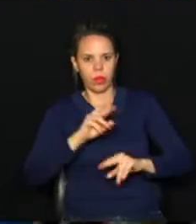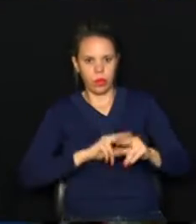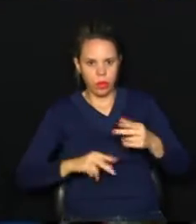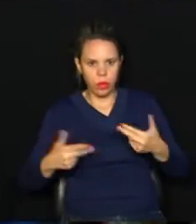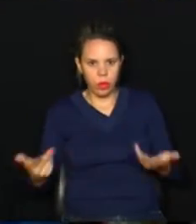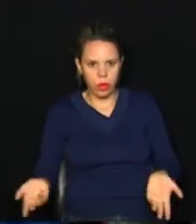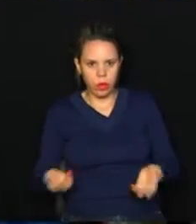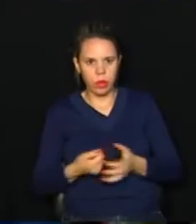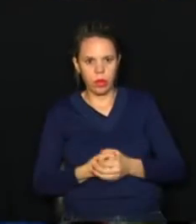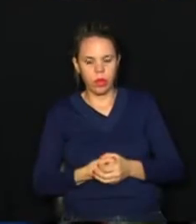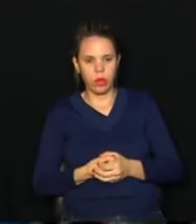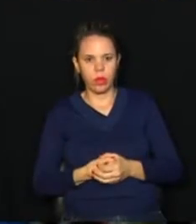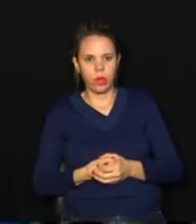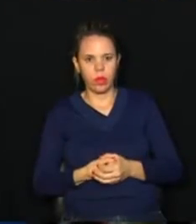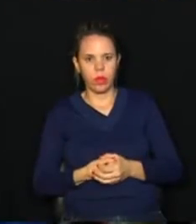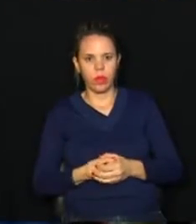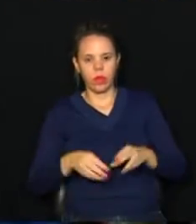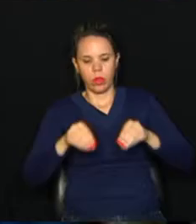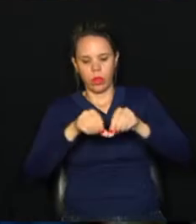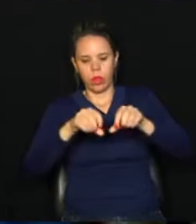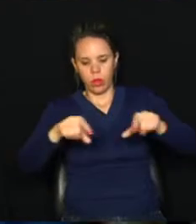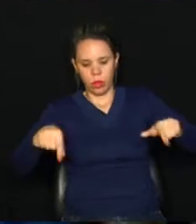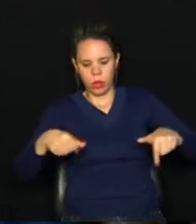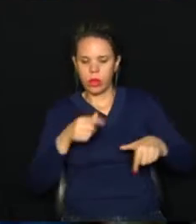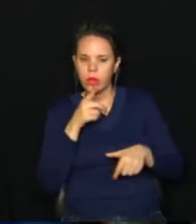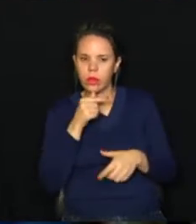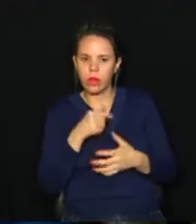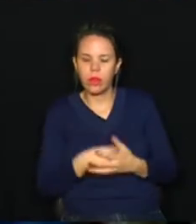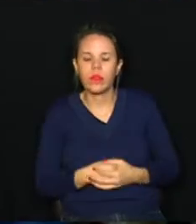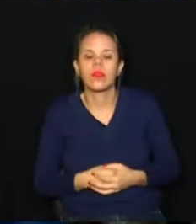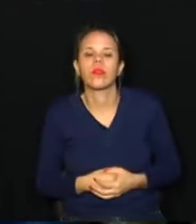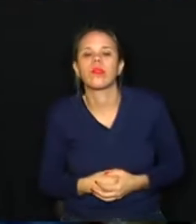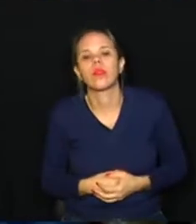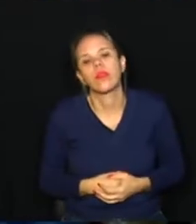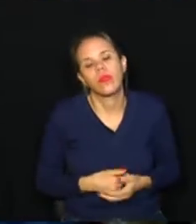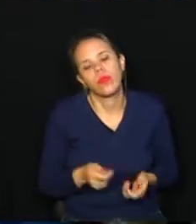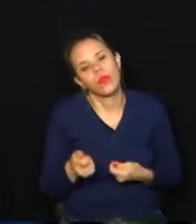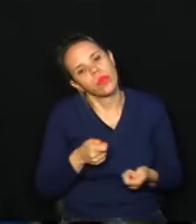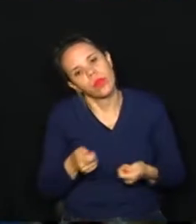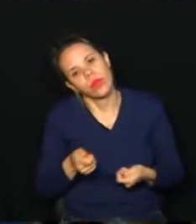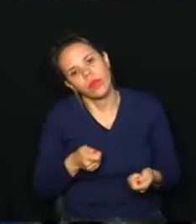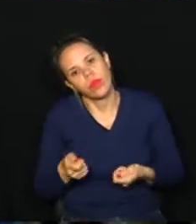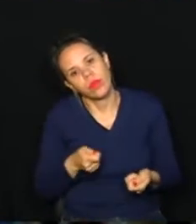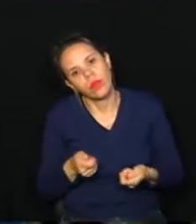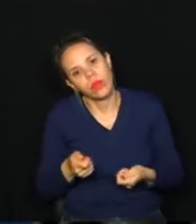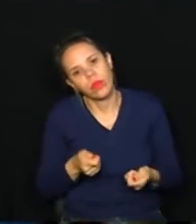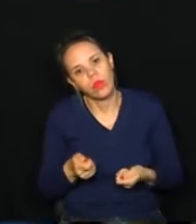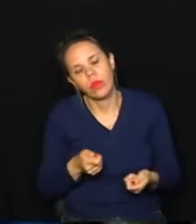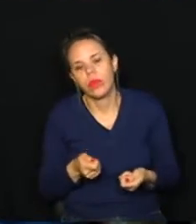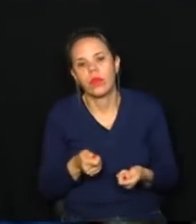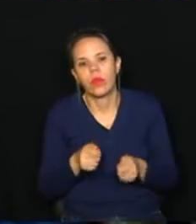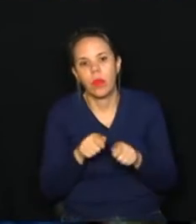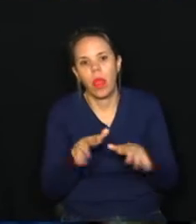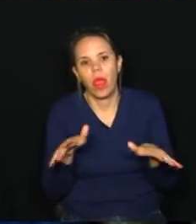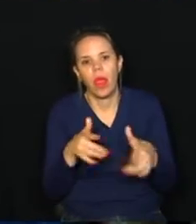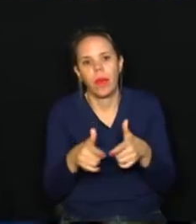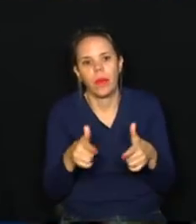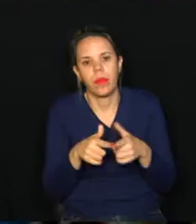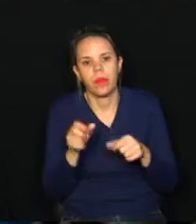biodiversidade, do solo e da água. Controlam endemias,